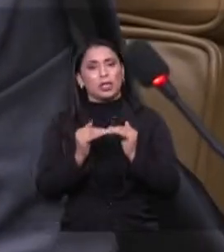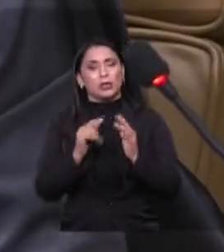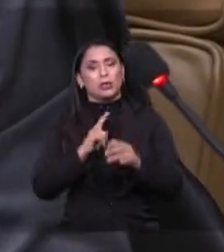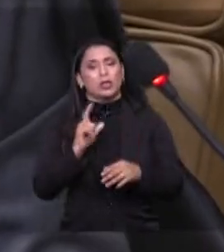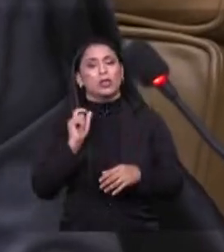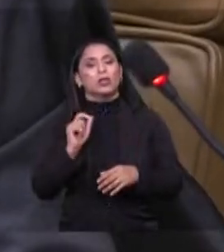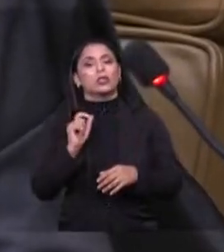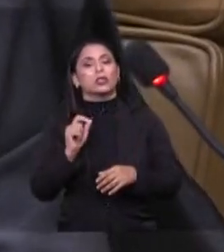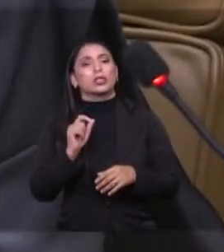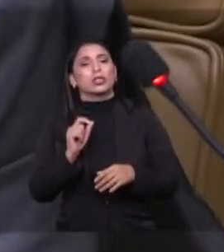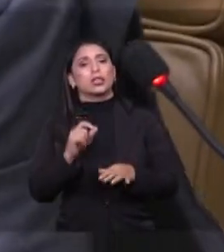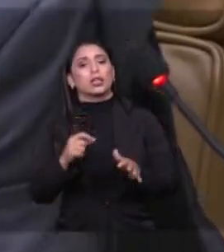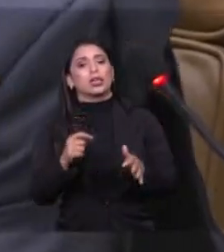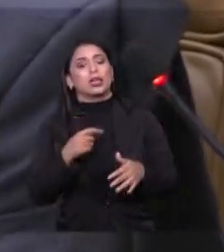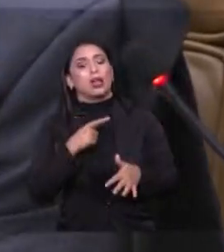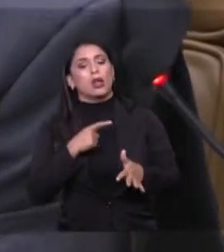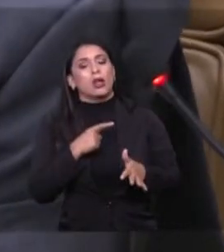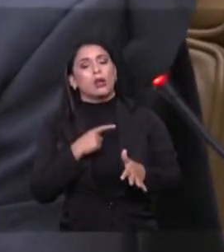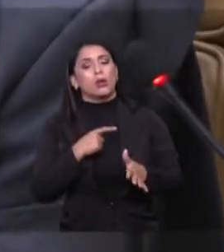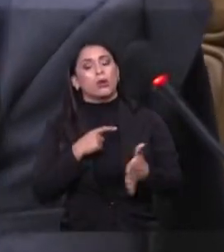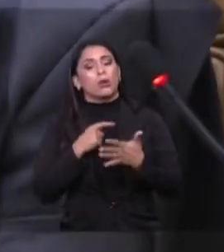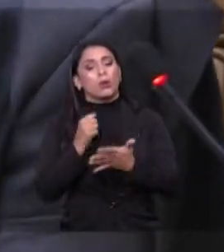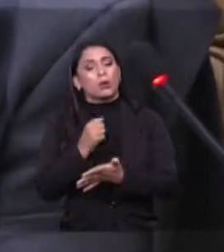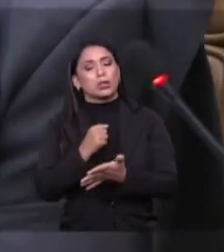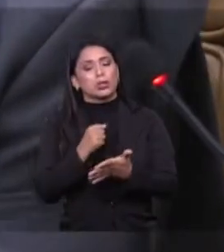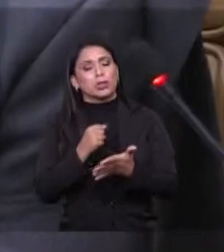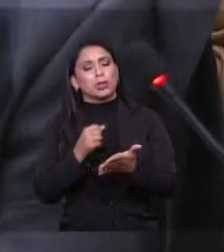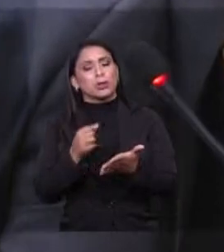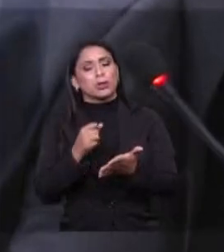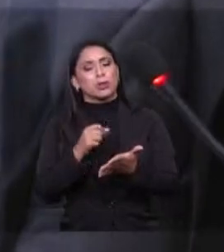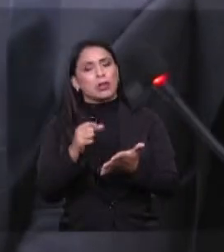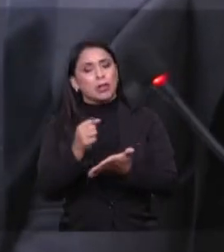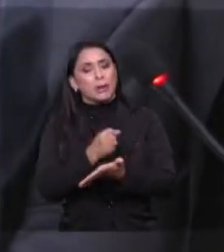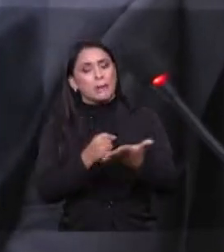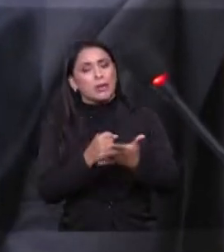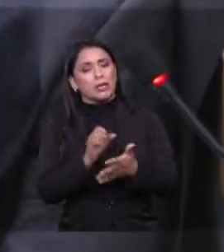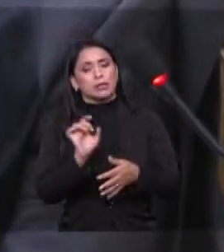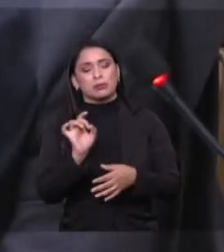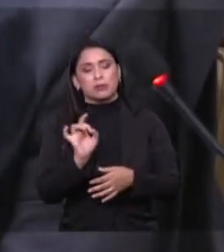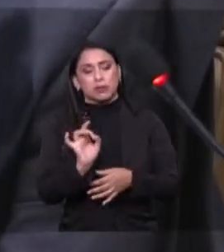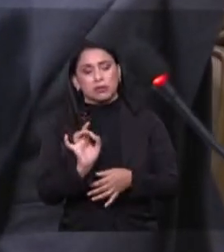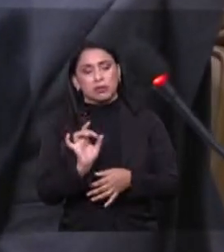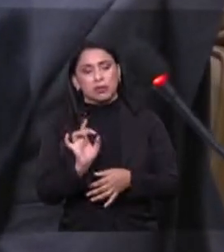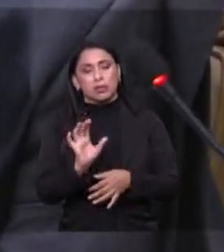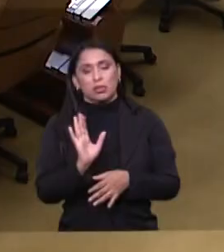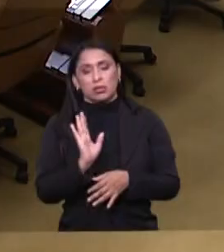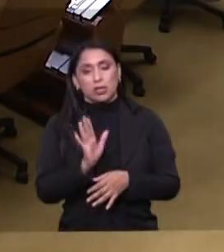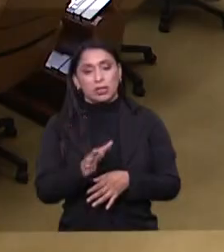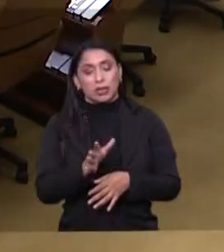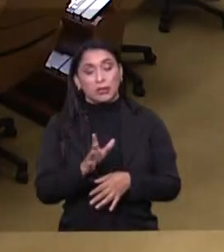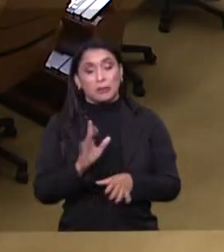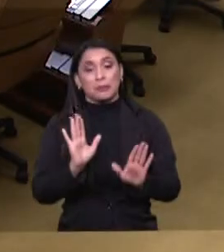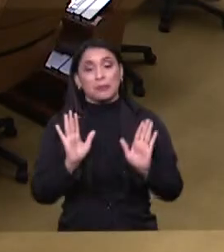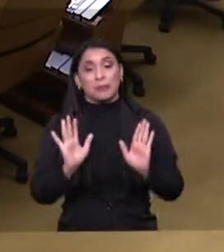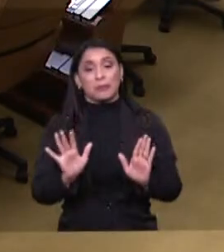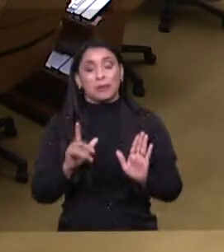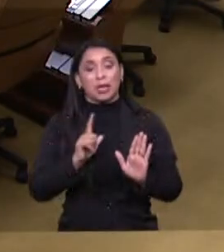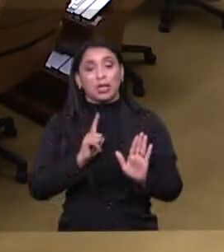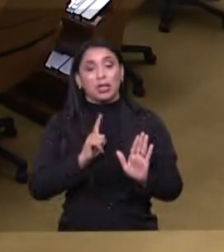tendo colocado na fundamentação, seria suficiente, mas é aquela situação